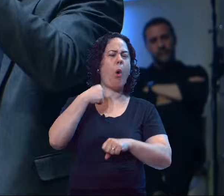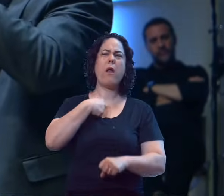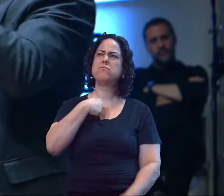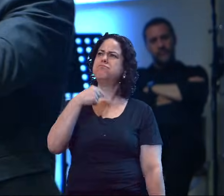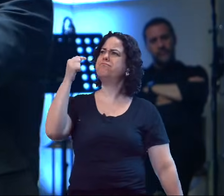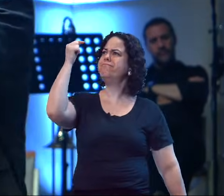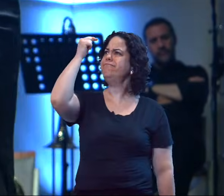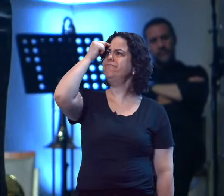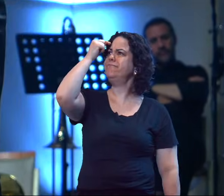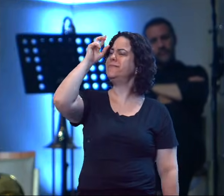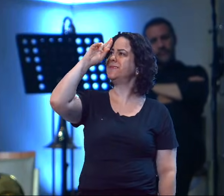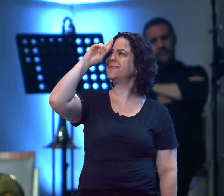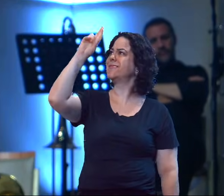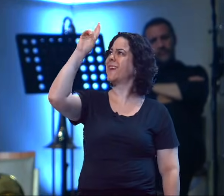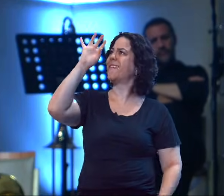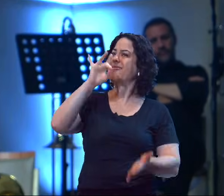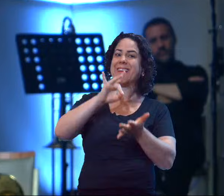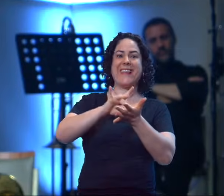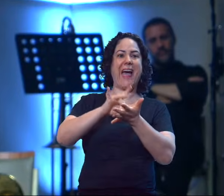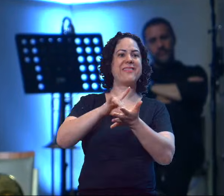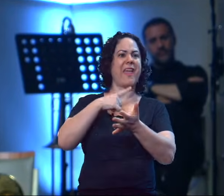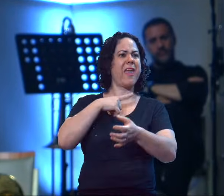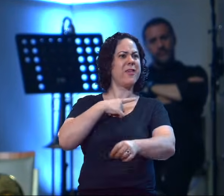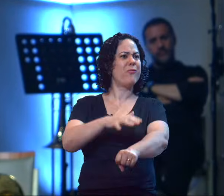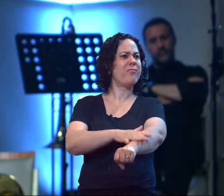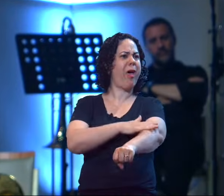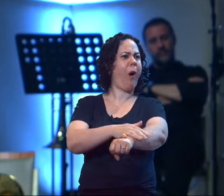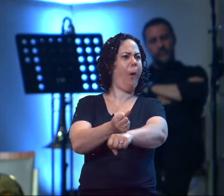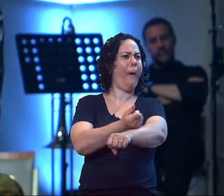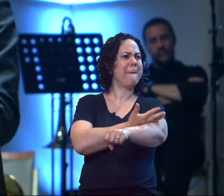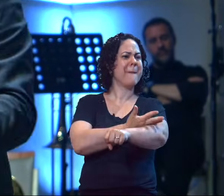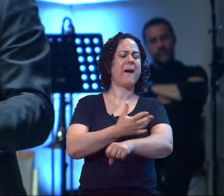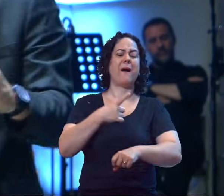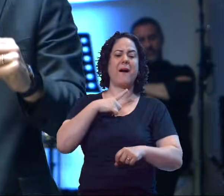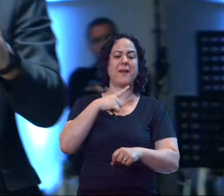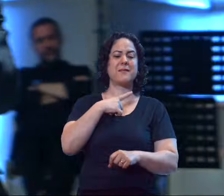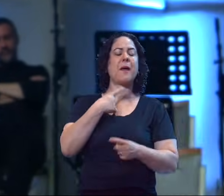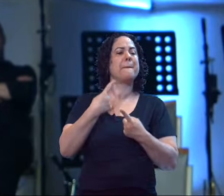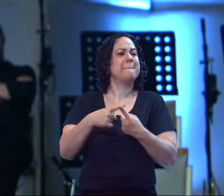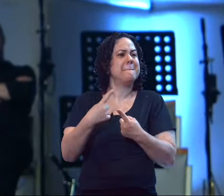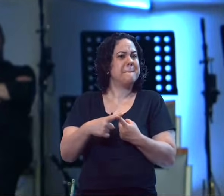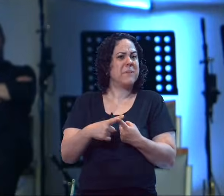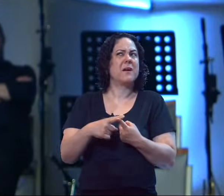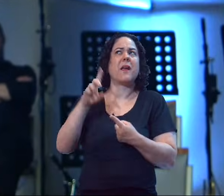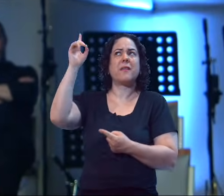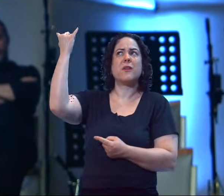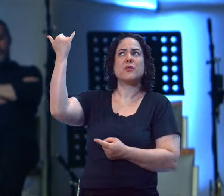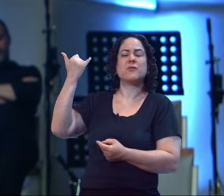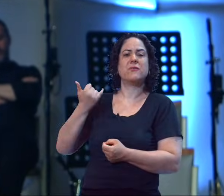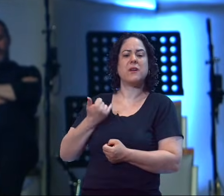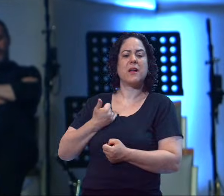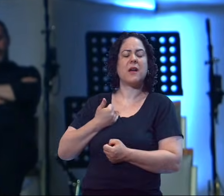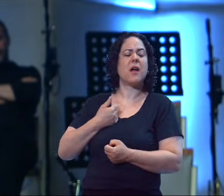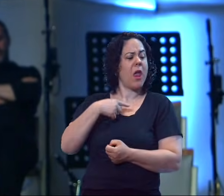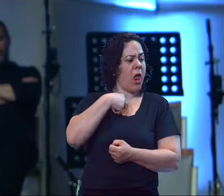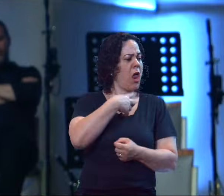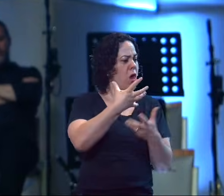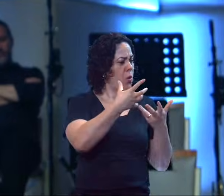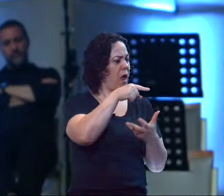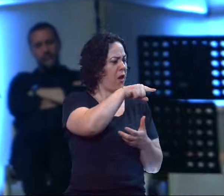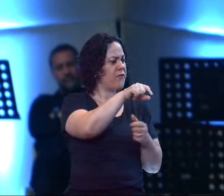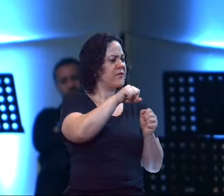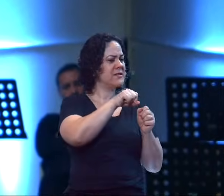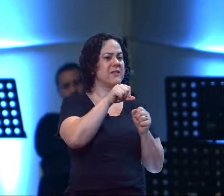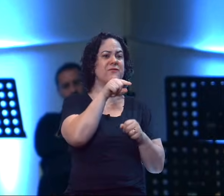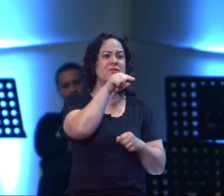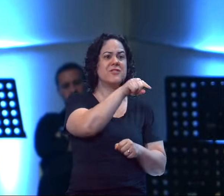fiquei pensando: Senhor, é verdade. Fiquei até arrepiado na hora que ele falou assim. Porque foi como se Deus estivesse falando para mim: eu quero te levar a